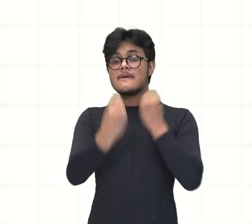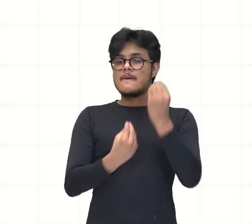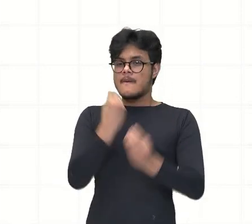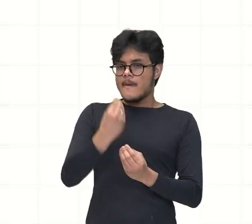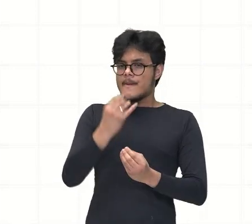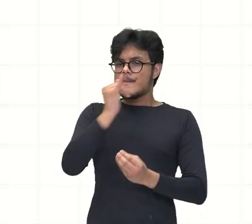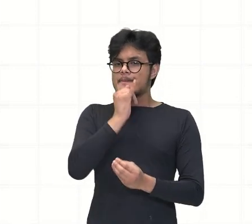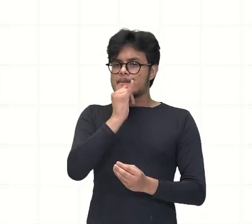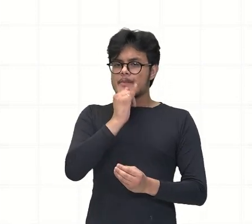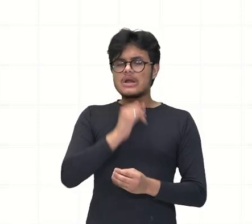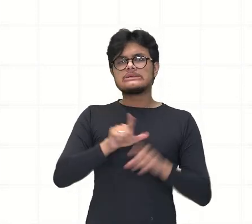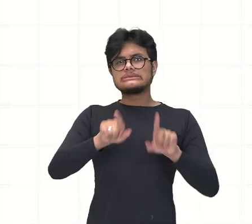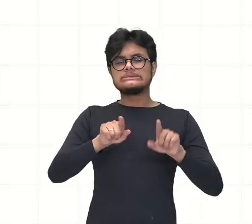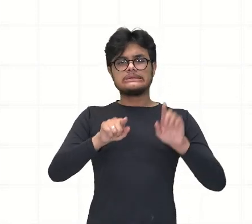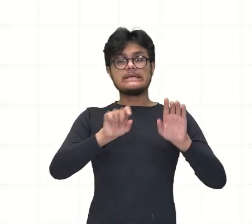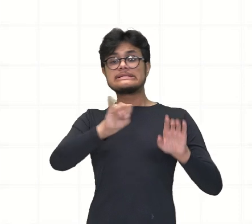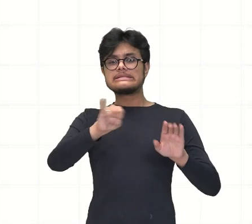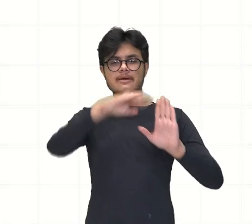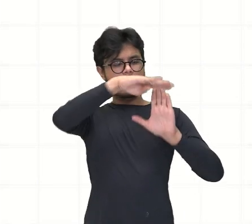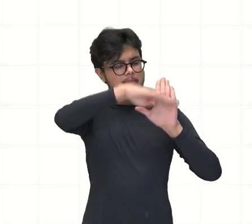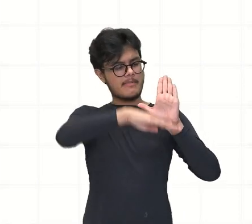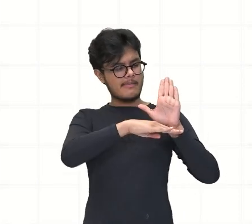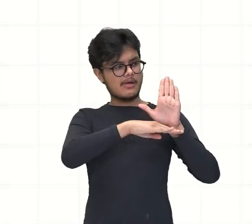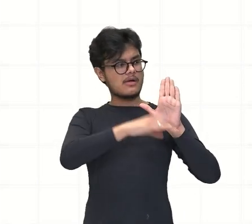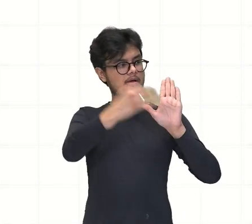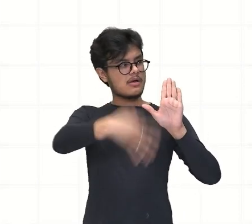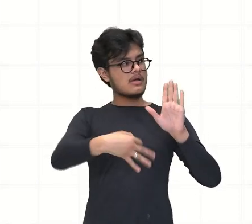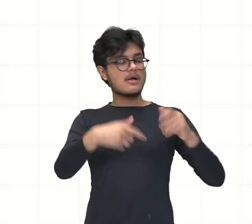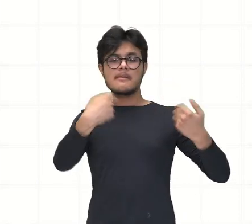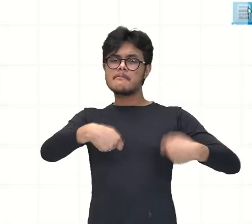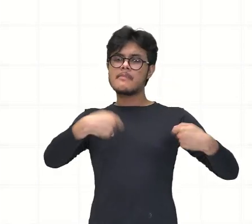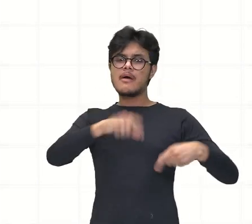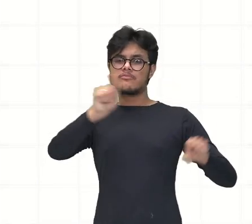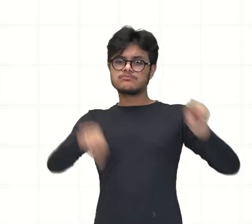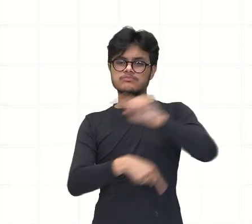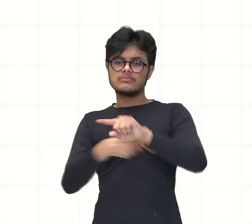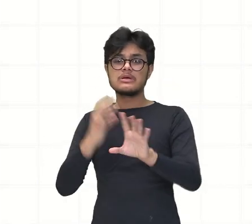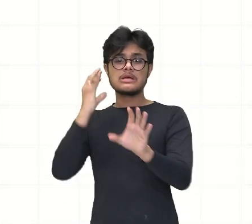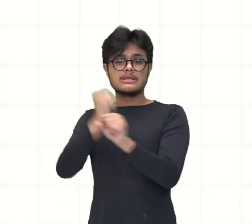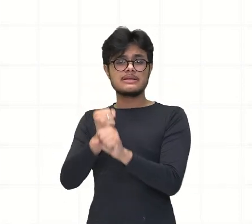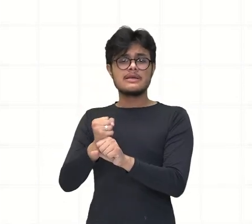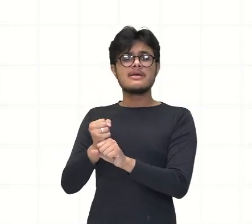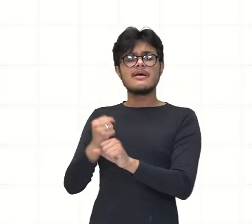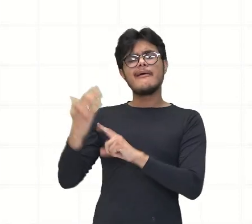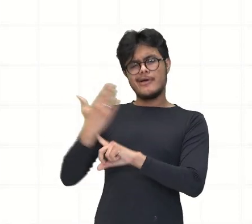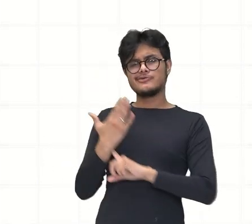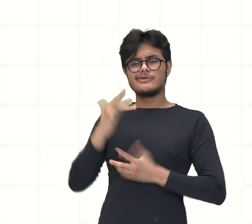a frequência relativa, o que eu tenho que fazer? Para isso, eu posso ter o auxílio da